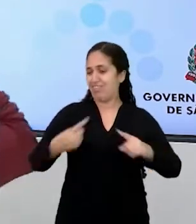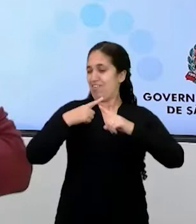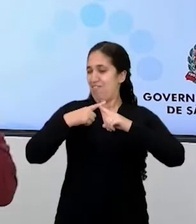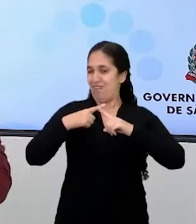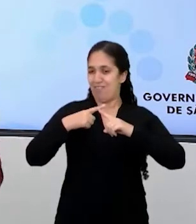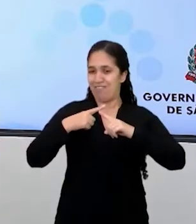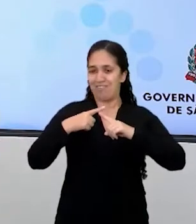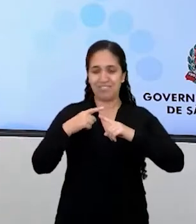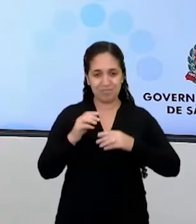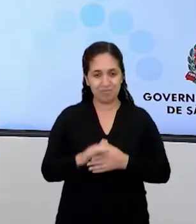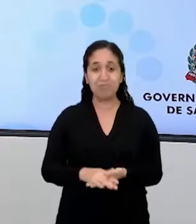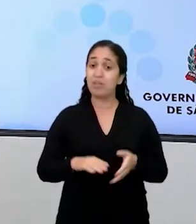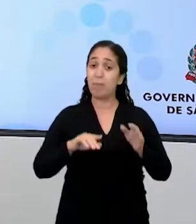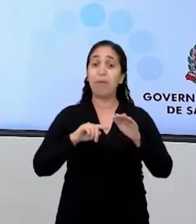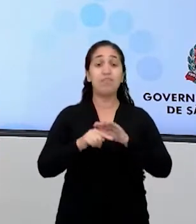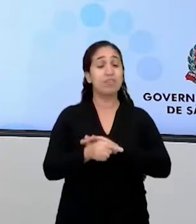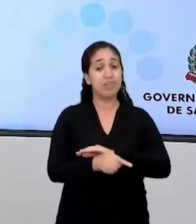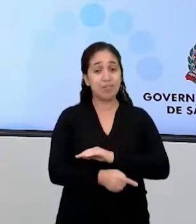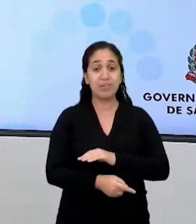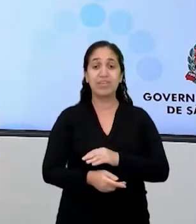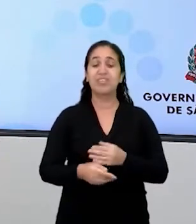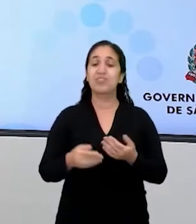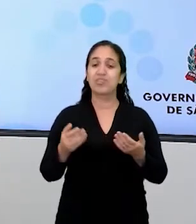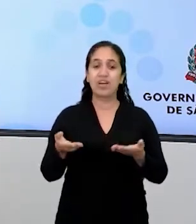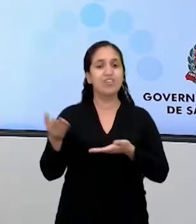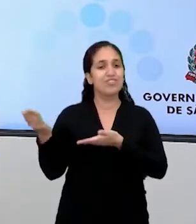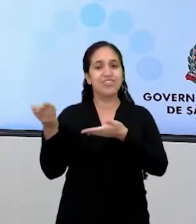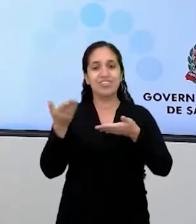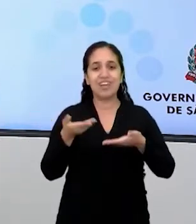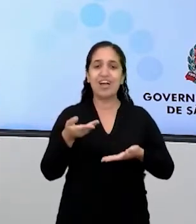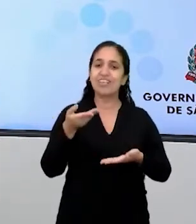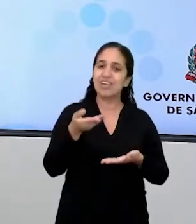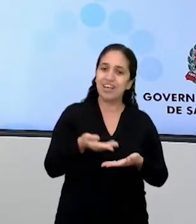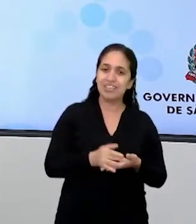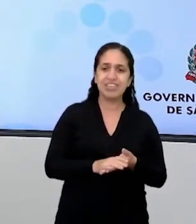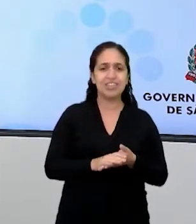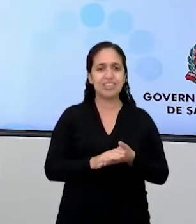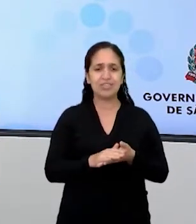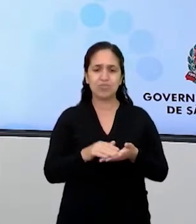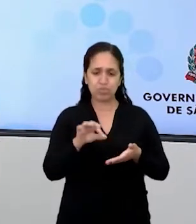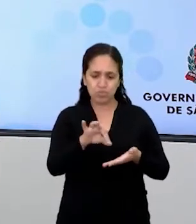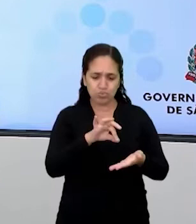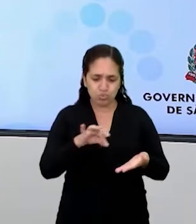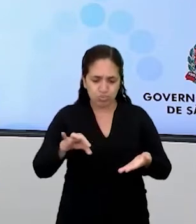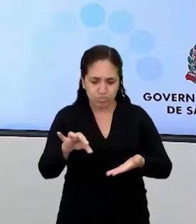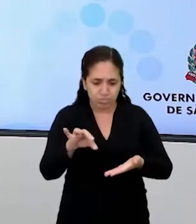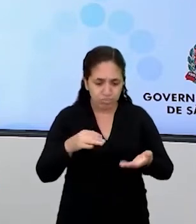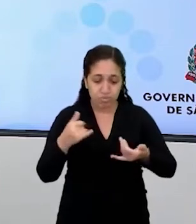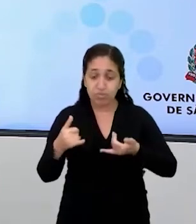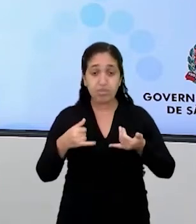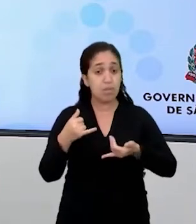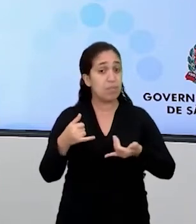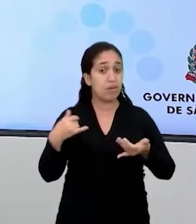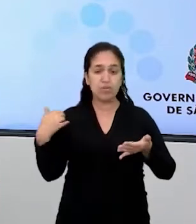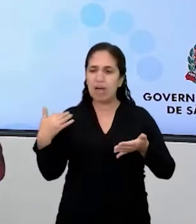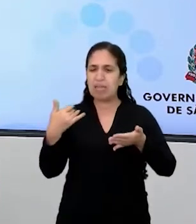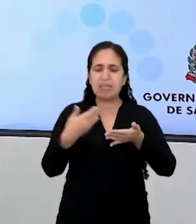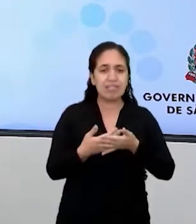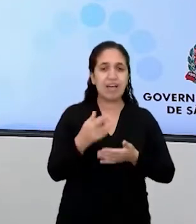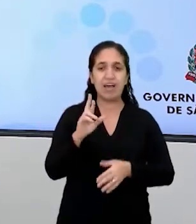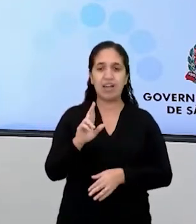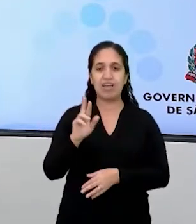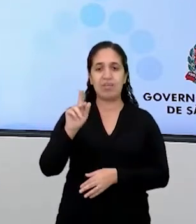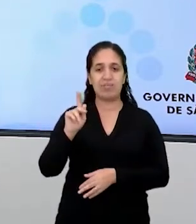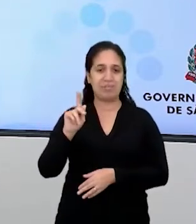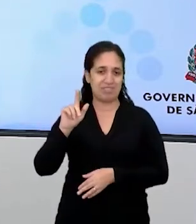Desafio. Aprofundamento esse em que a gente traz aí a questão dos jogos de tabuleiro até chegarmos no RPG, que